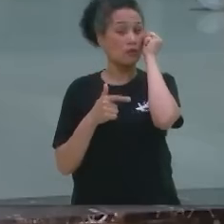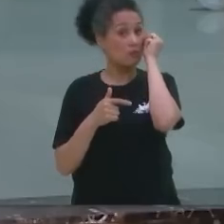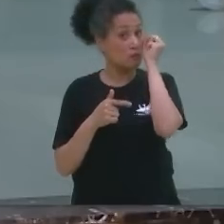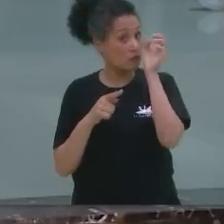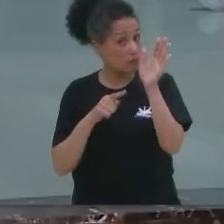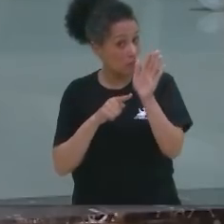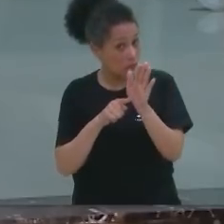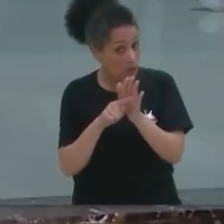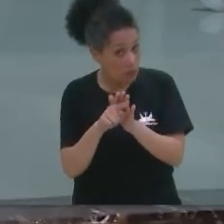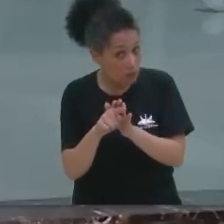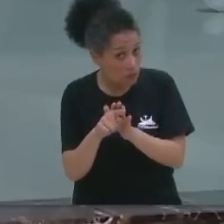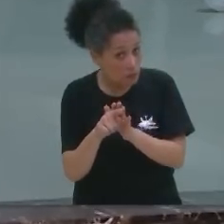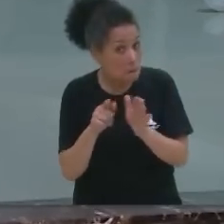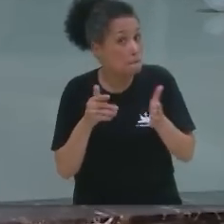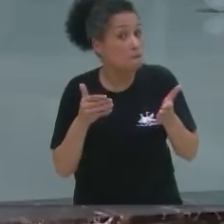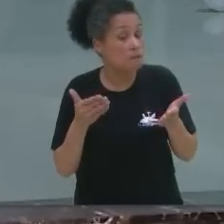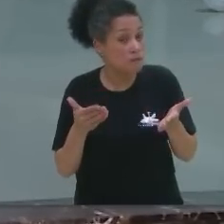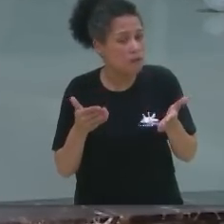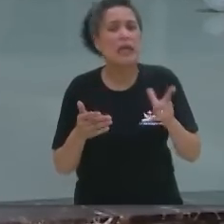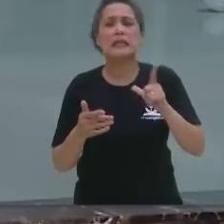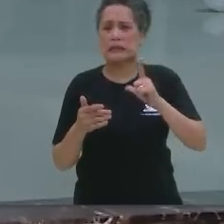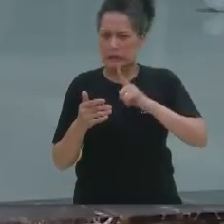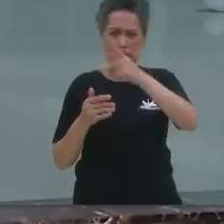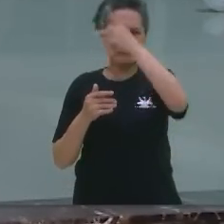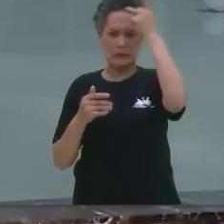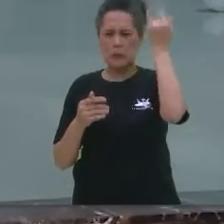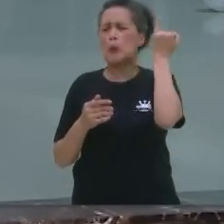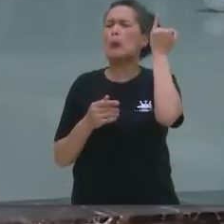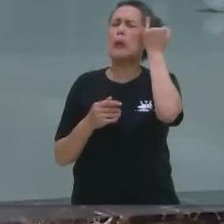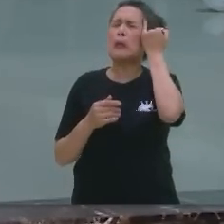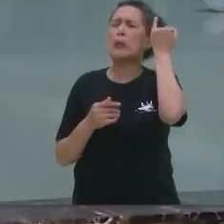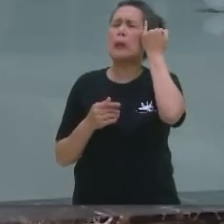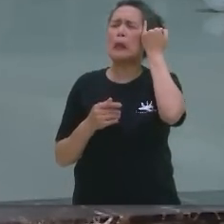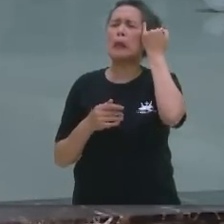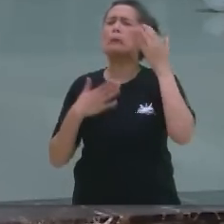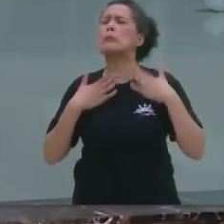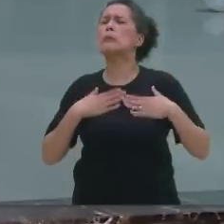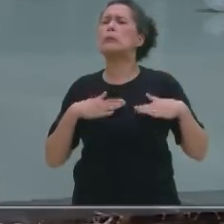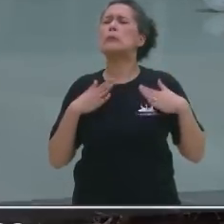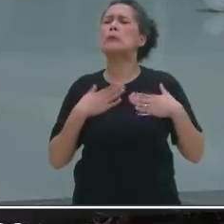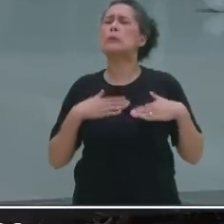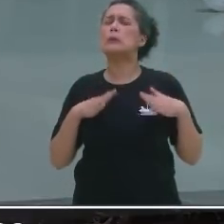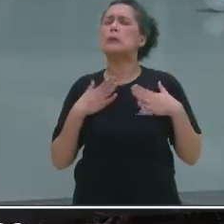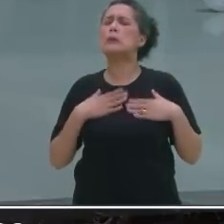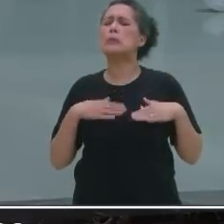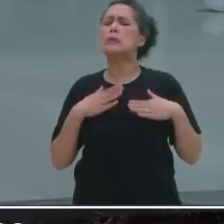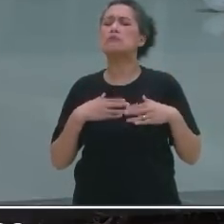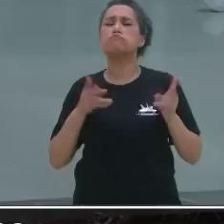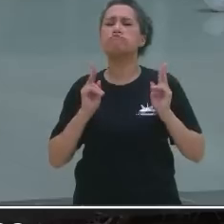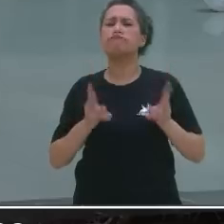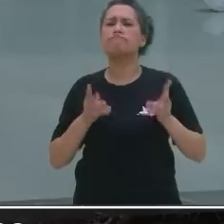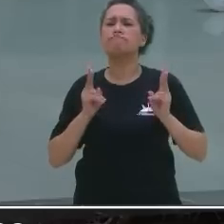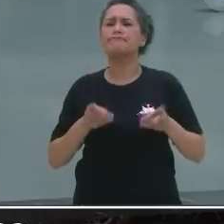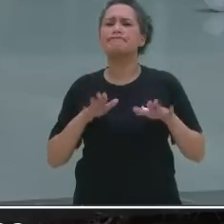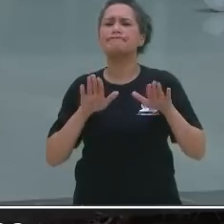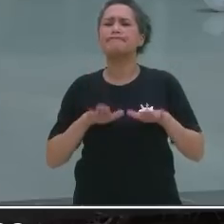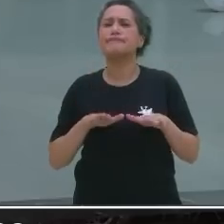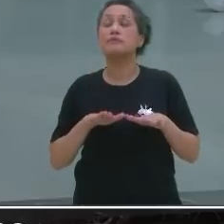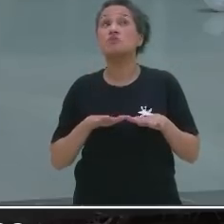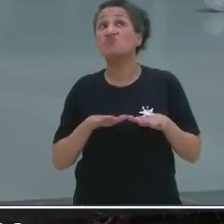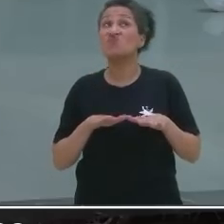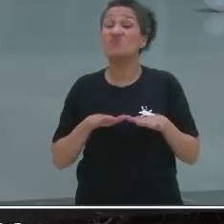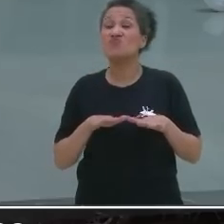Tem gente que na preguiça, no ócio, na assídia,